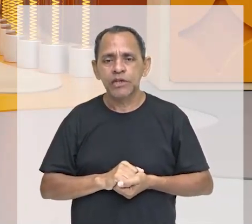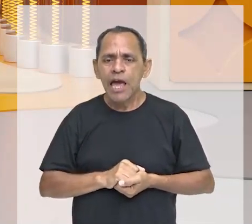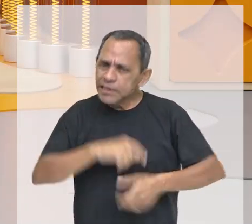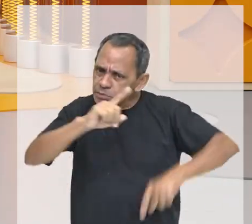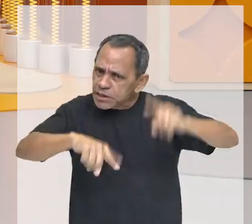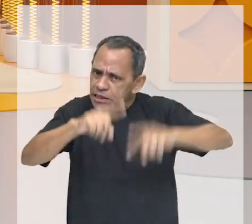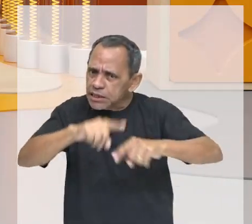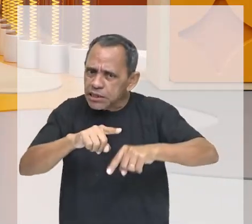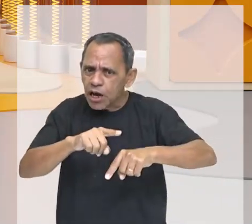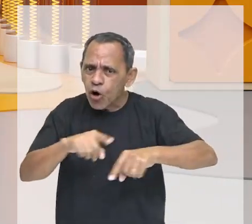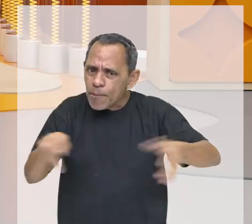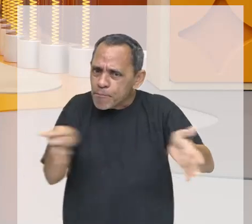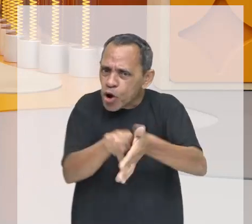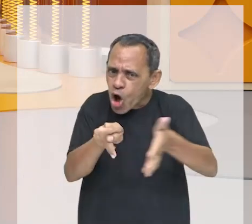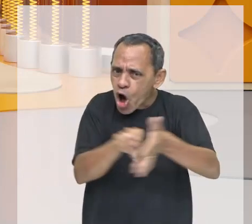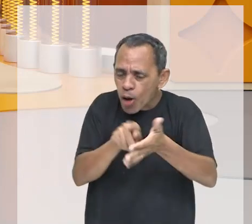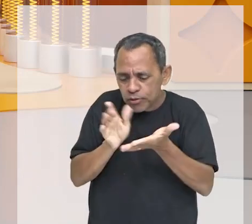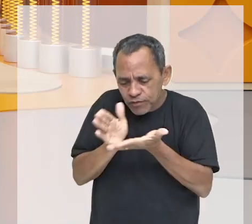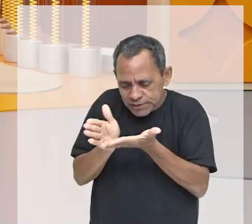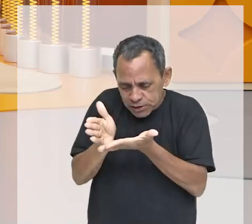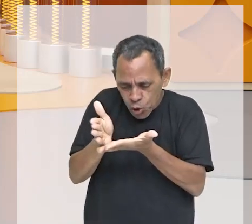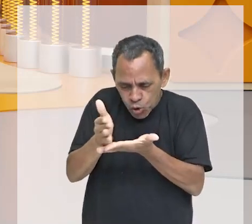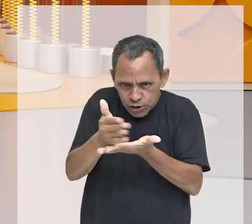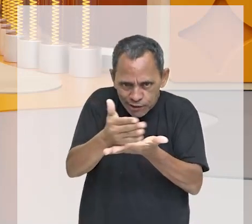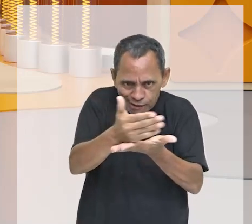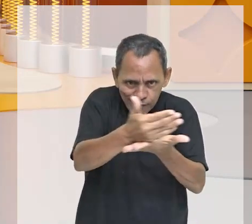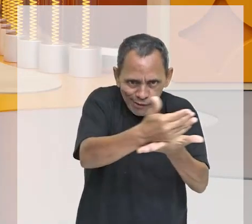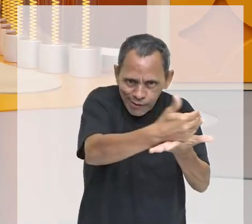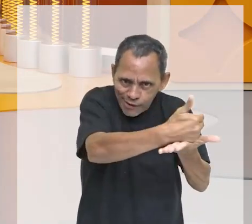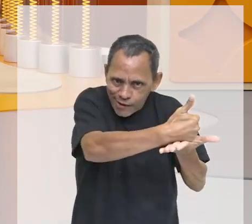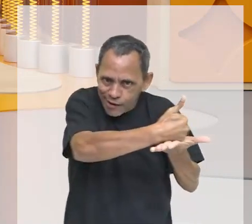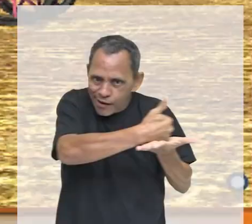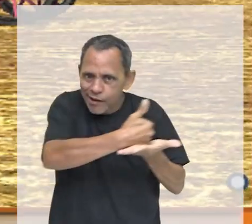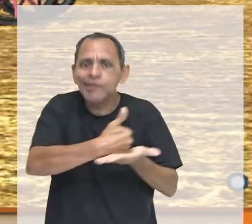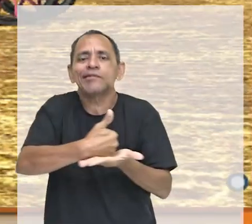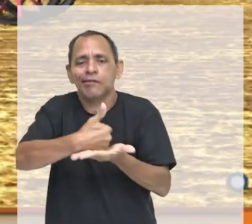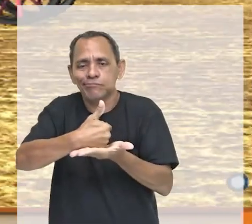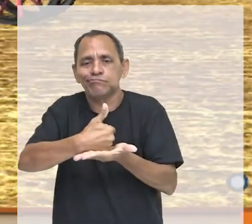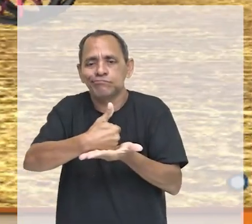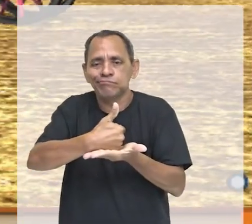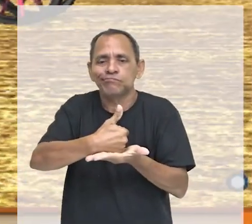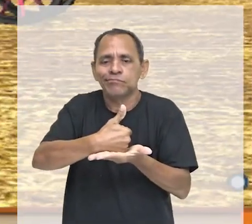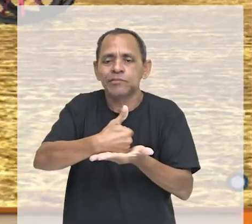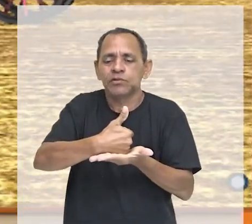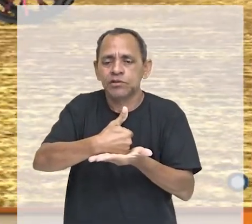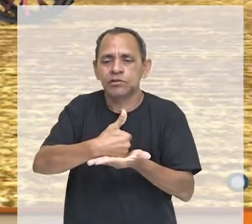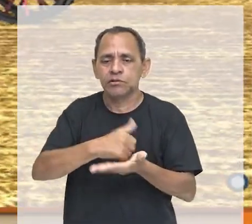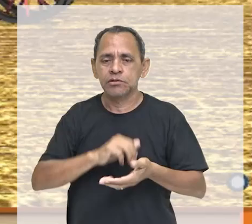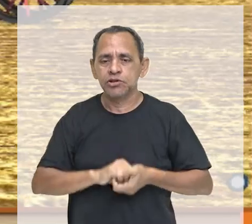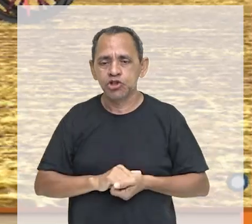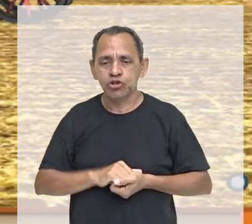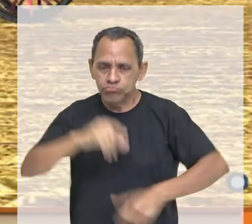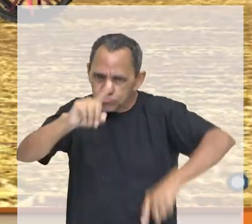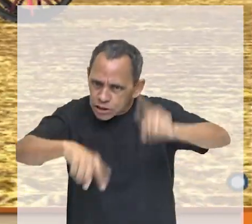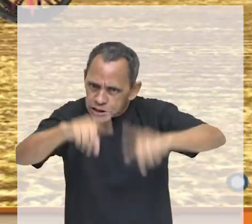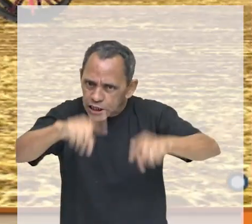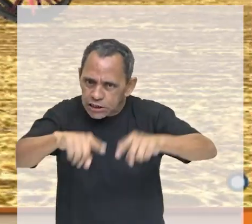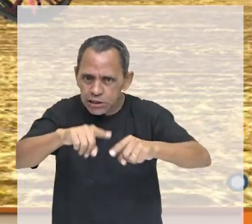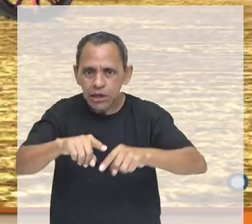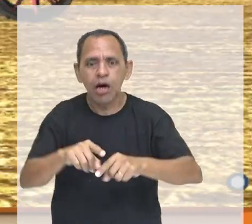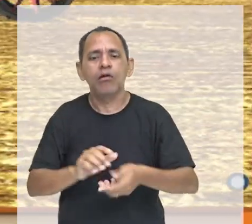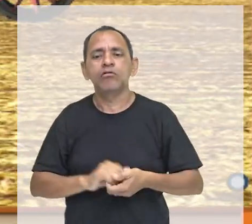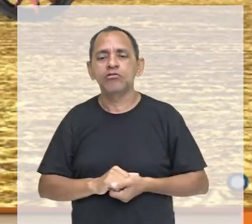ali um veículo, né, que se parece muito com uma locomotiva, inclusive. Ele tem o mesmo princípio